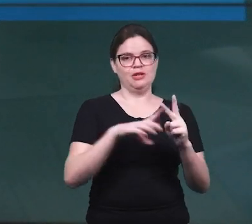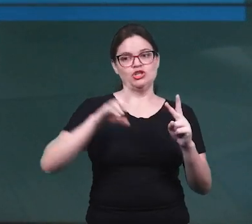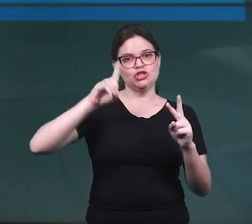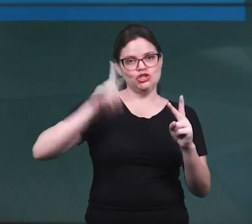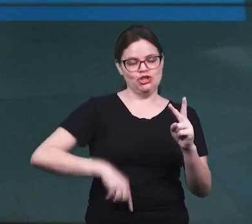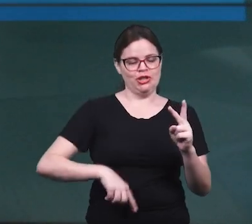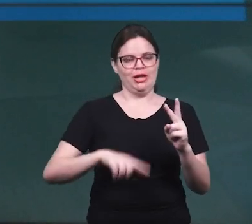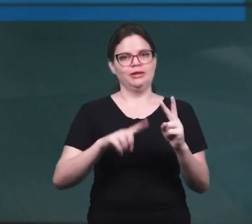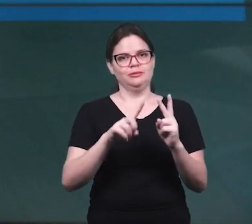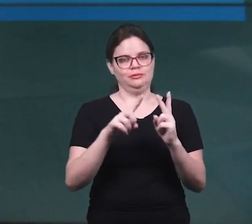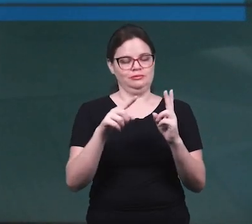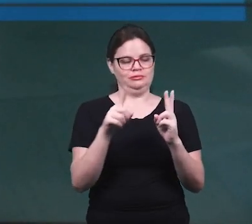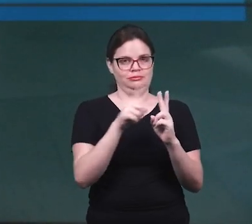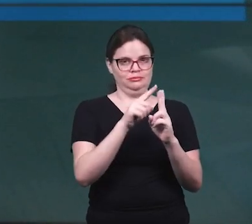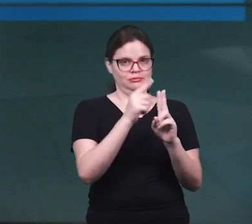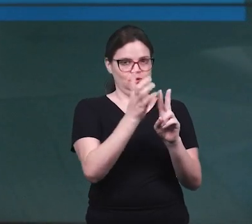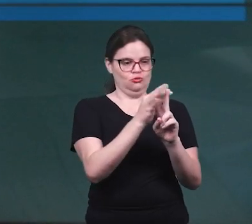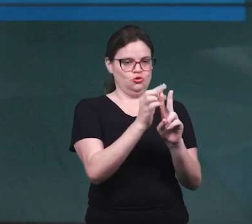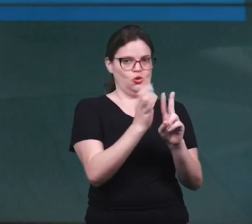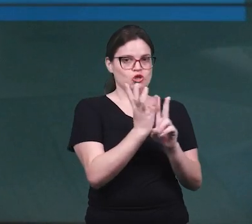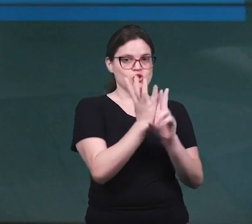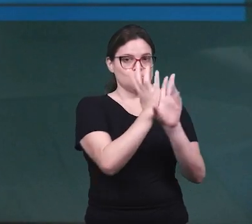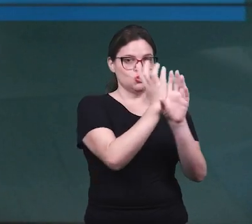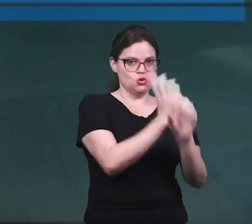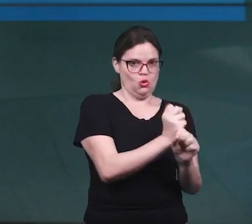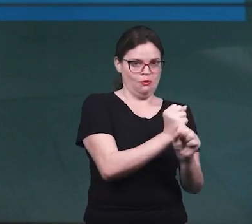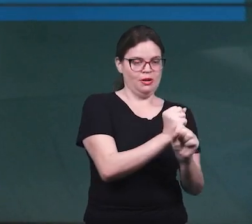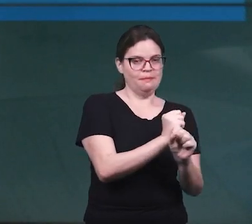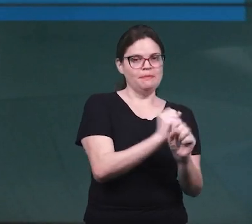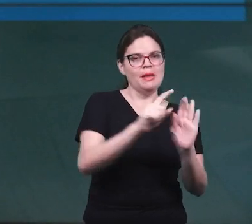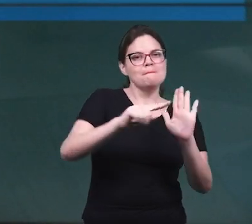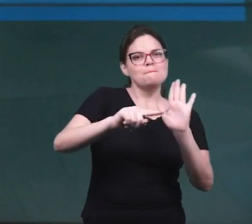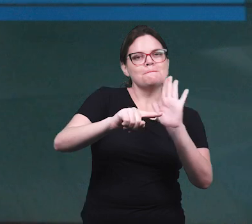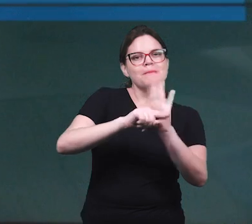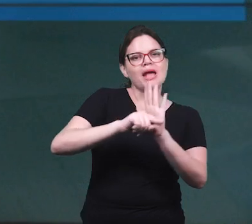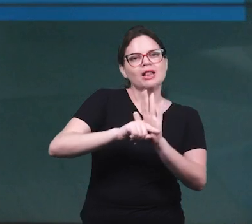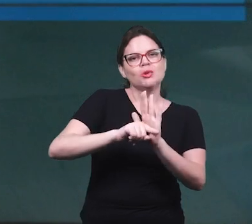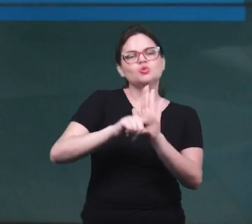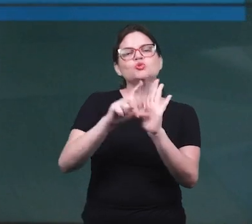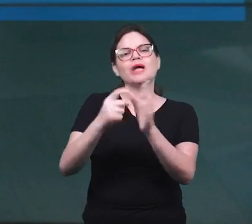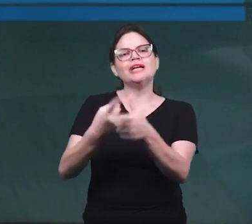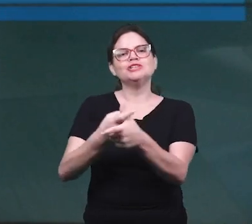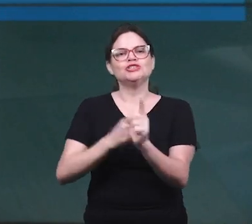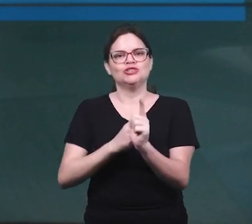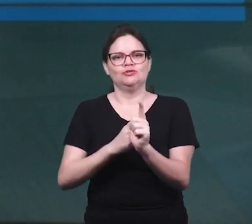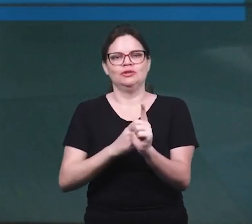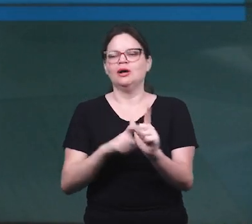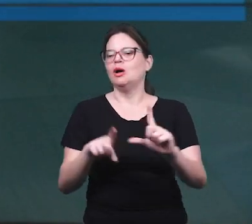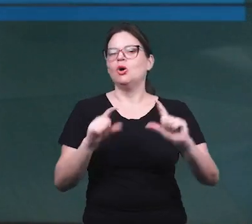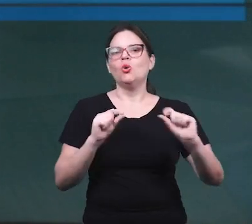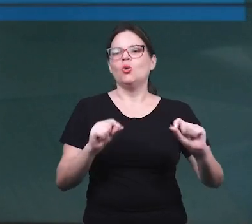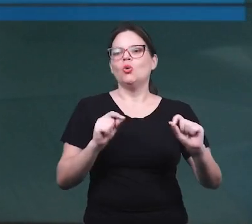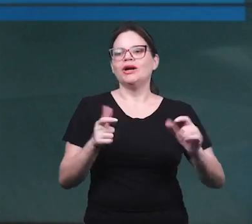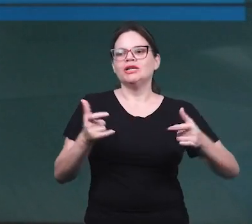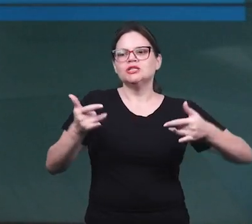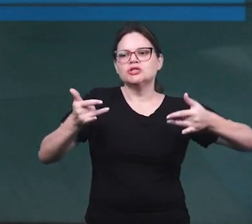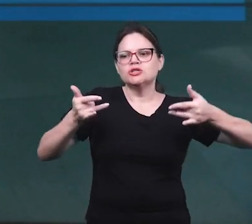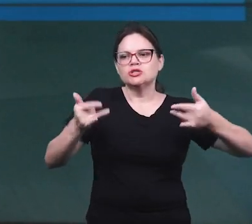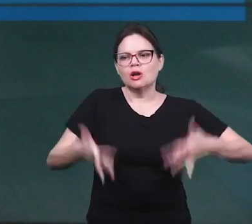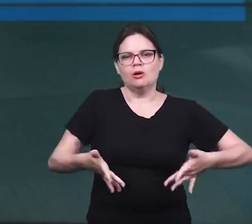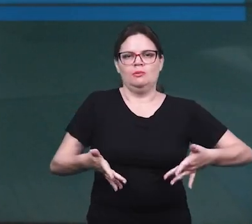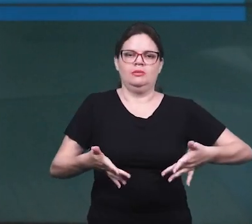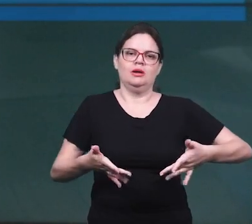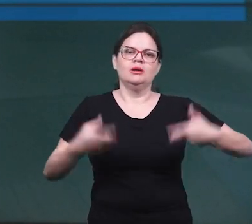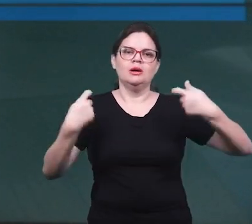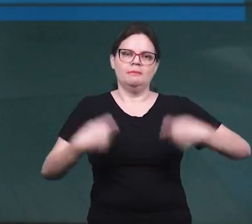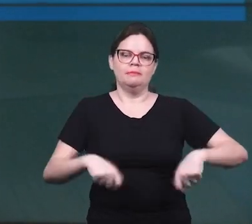subtrai as dívidas, o que sobrar ali precisa ser maior que zero. Tem que